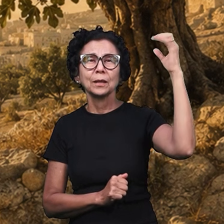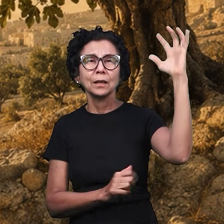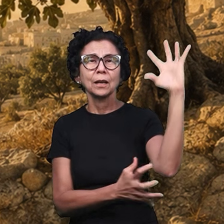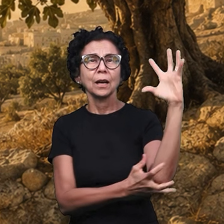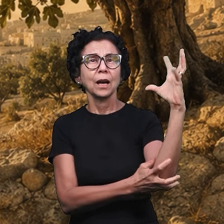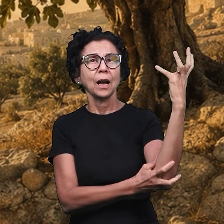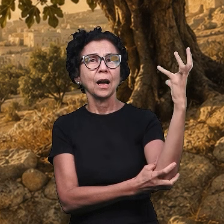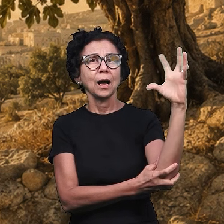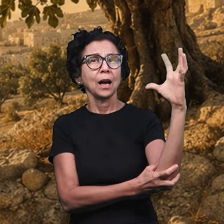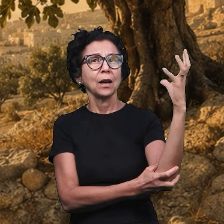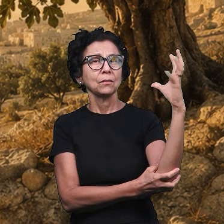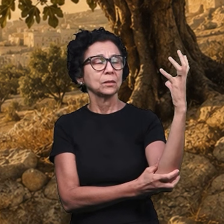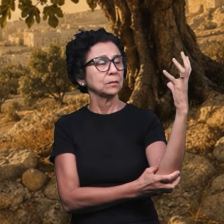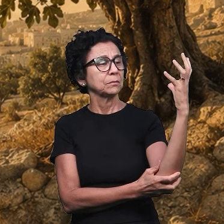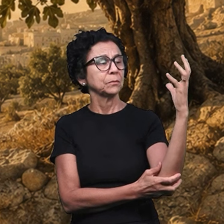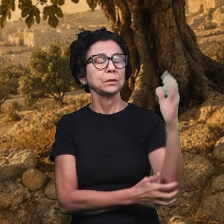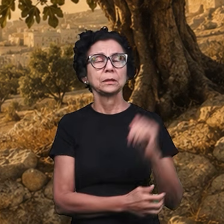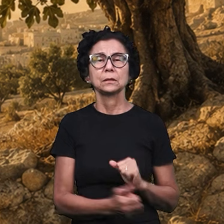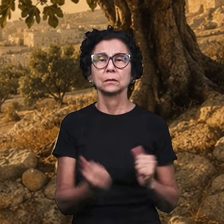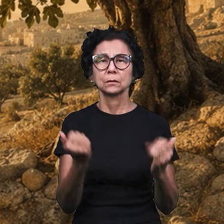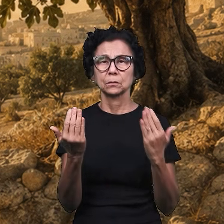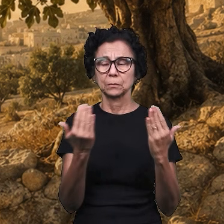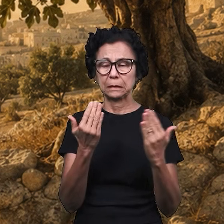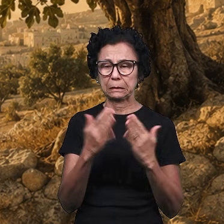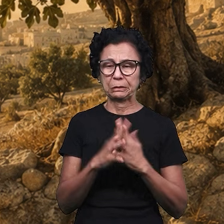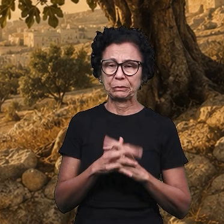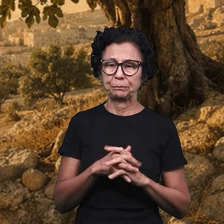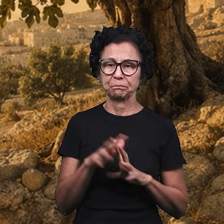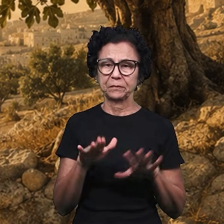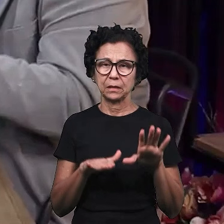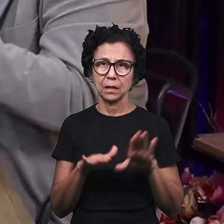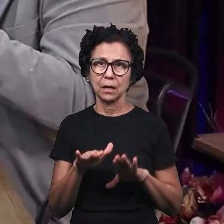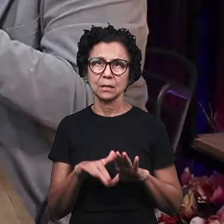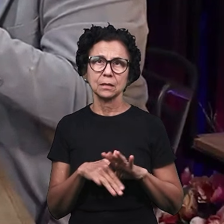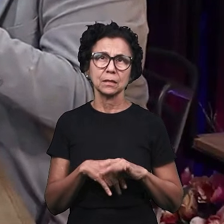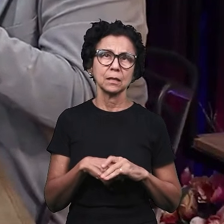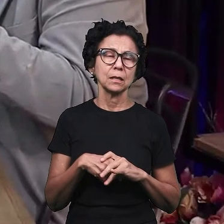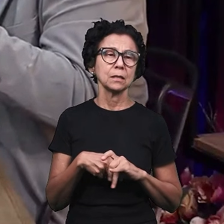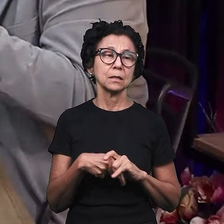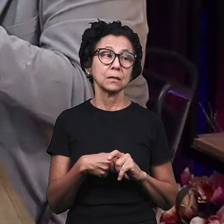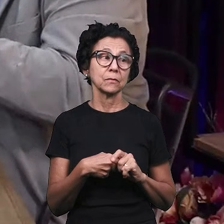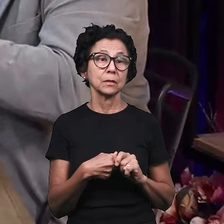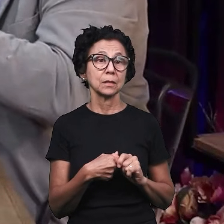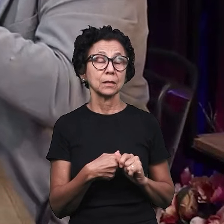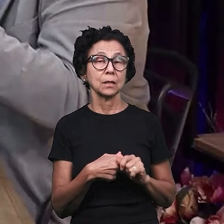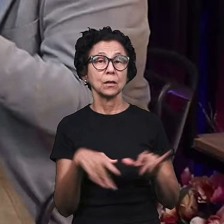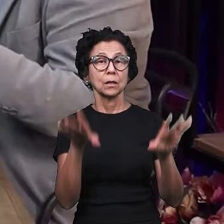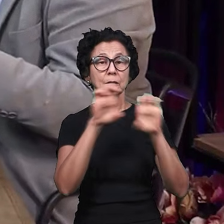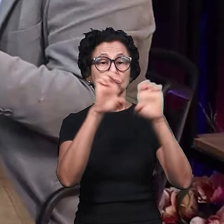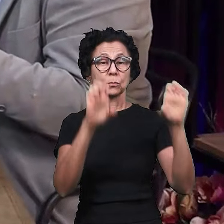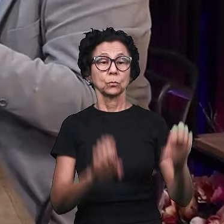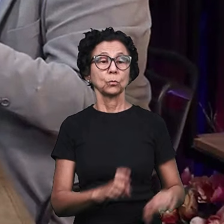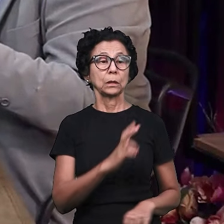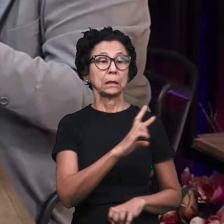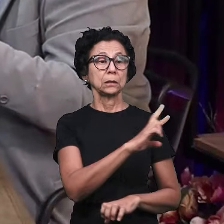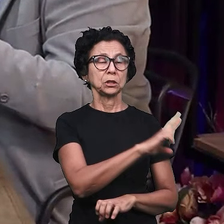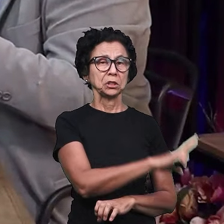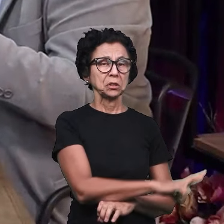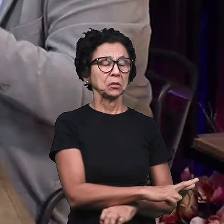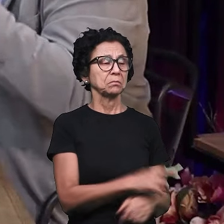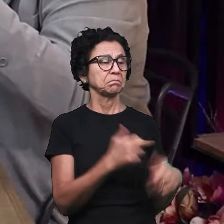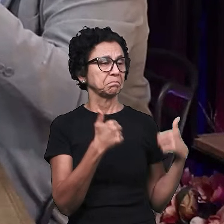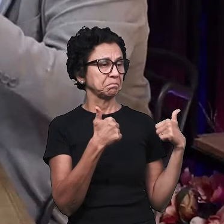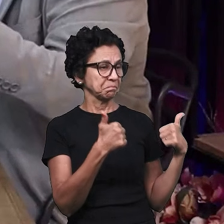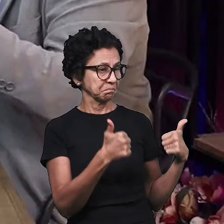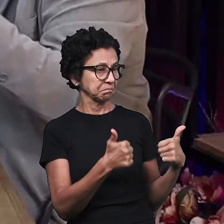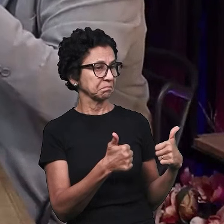ilustração, mas é como se fosse a figueira frondosa, né? Às vezes você tem uma estrutura religiosa, né?